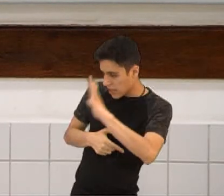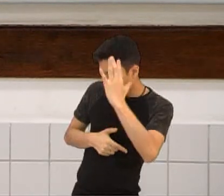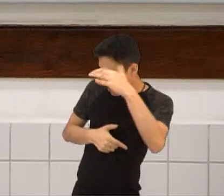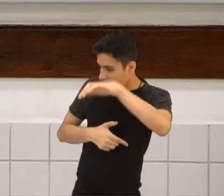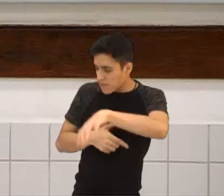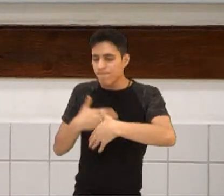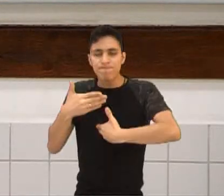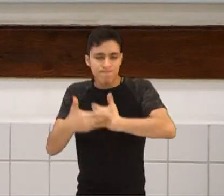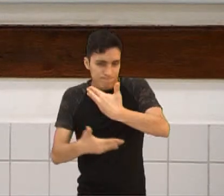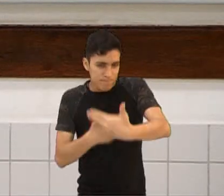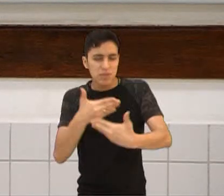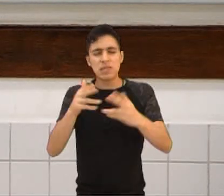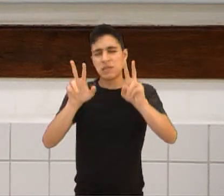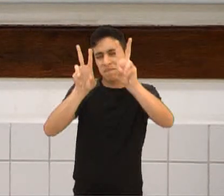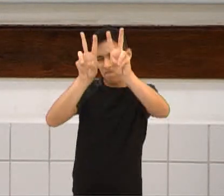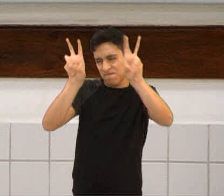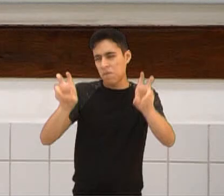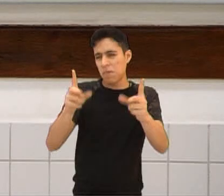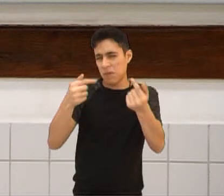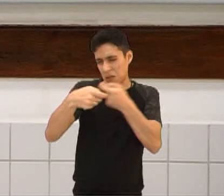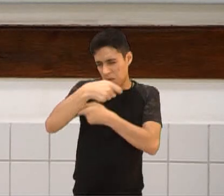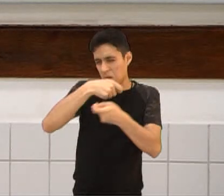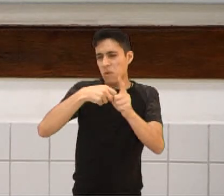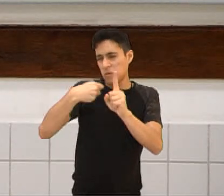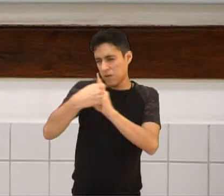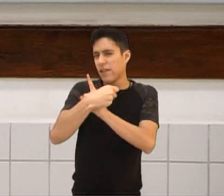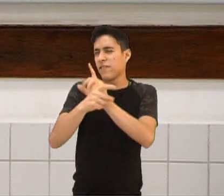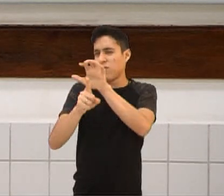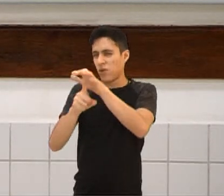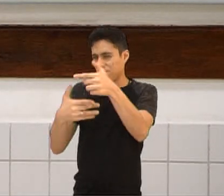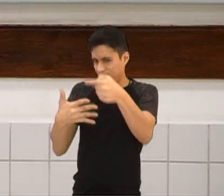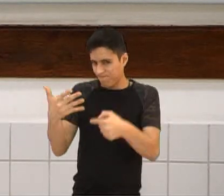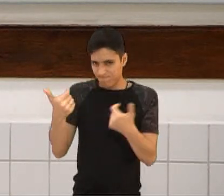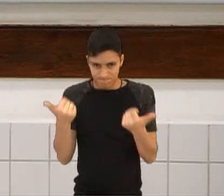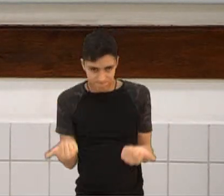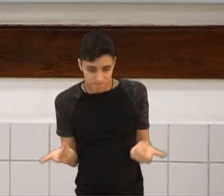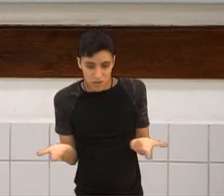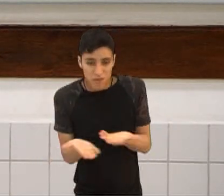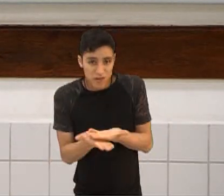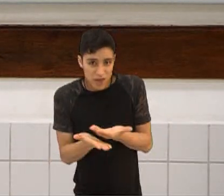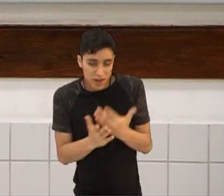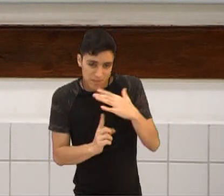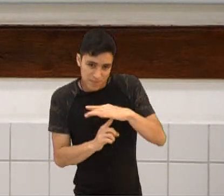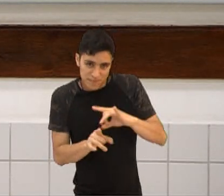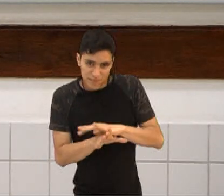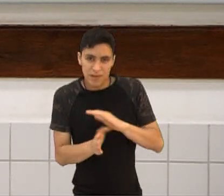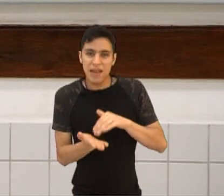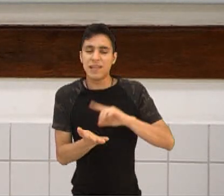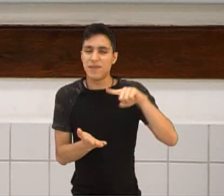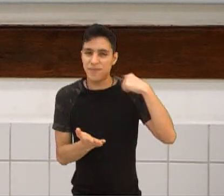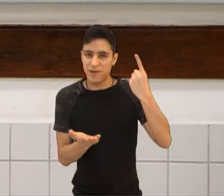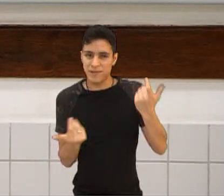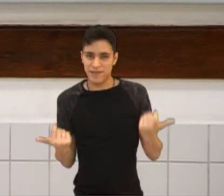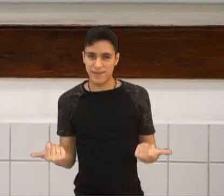econômicas, sociais acabam influenciando nisso aí. Essa foi mais uma Aula Paraná, galera. Muito obrigado e até a próxima.